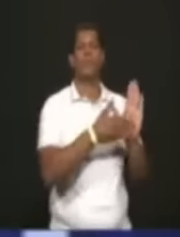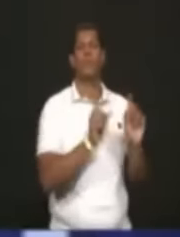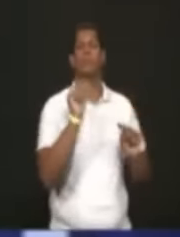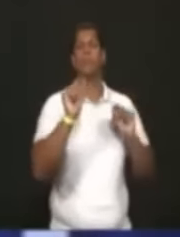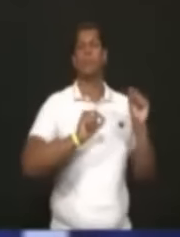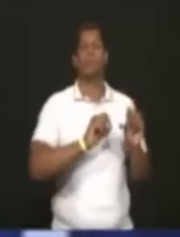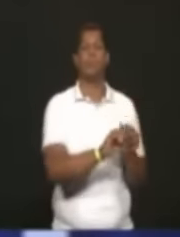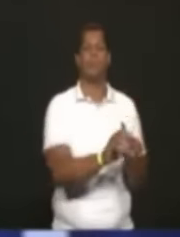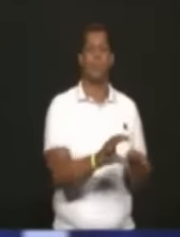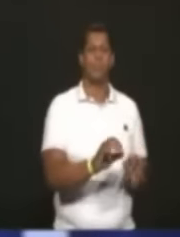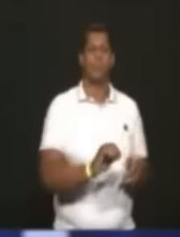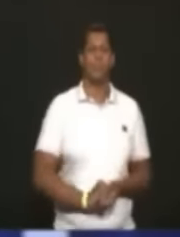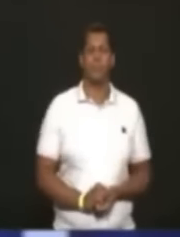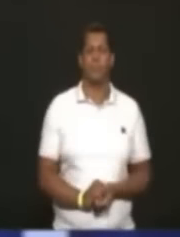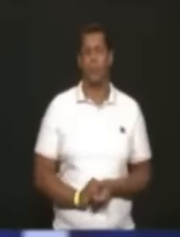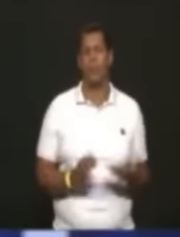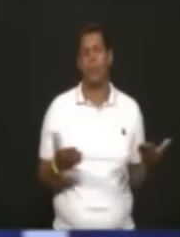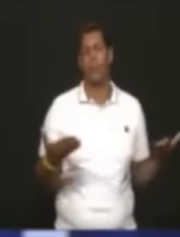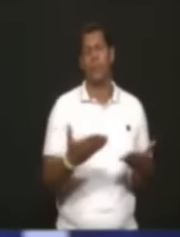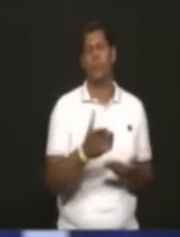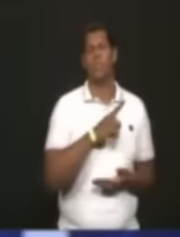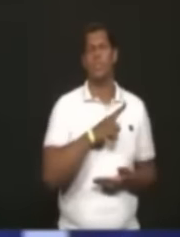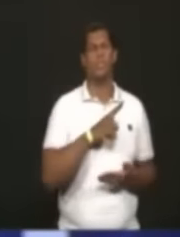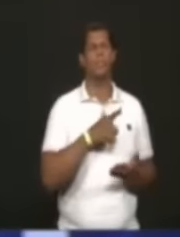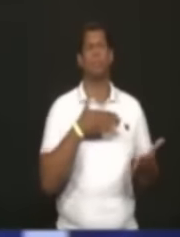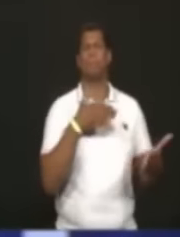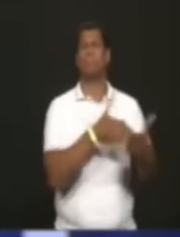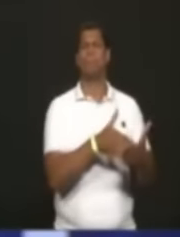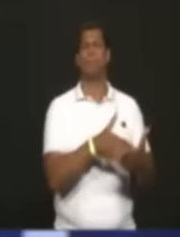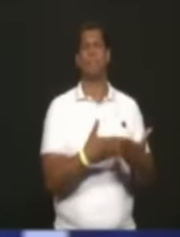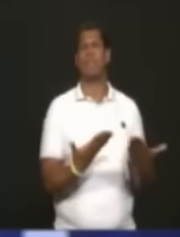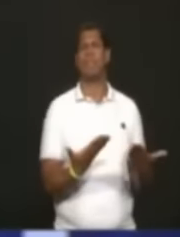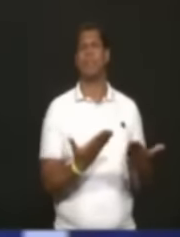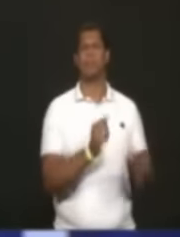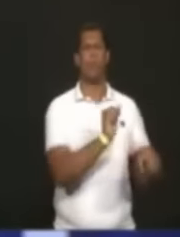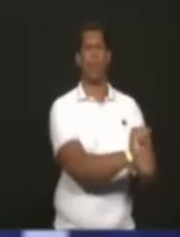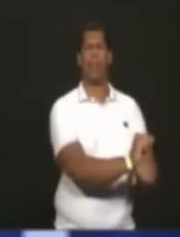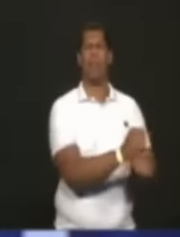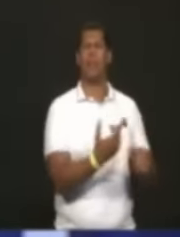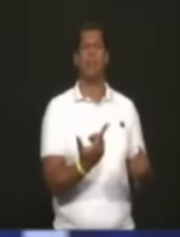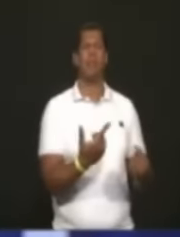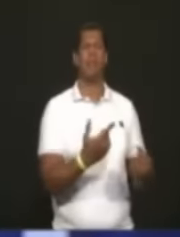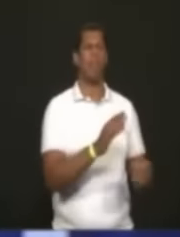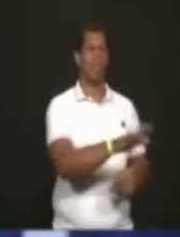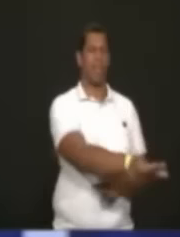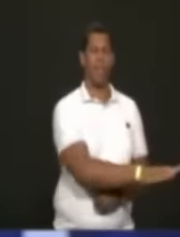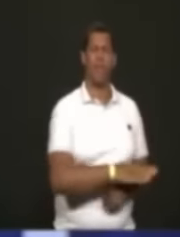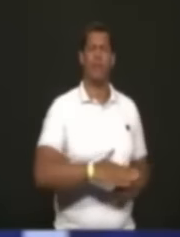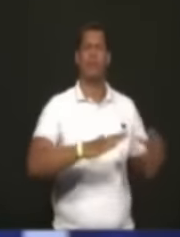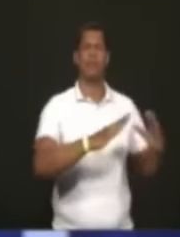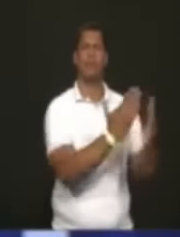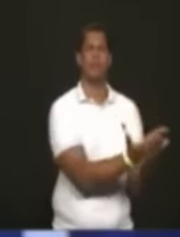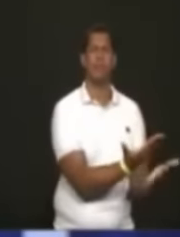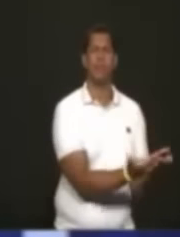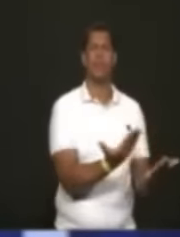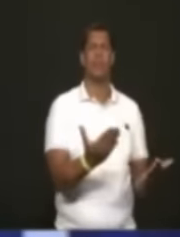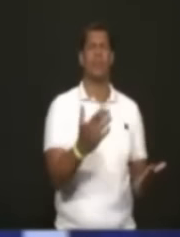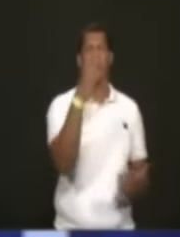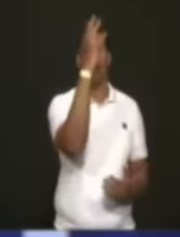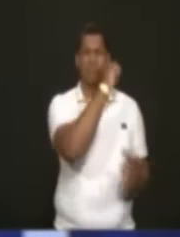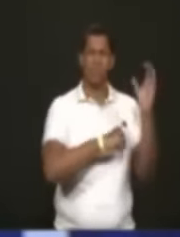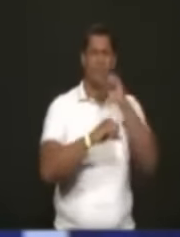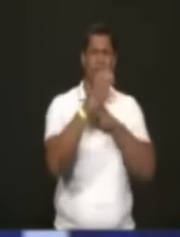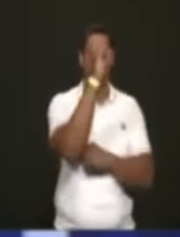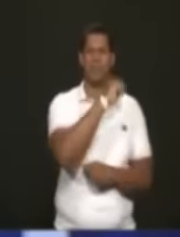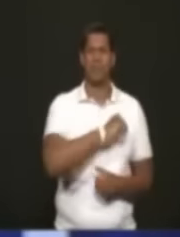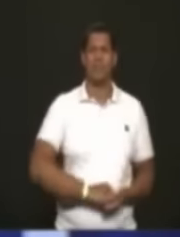educação, gente. Hoje, chega das nossas crianças nas escolas aprendendo ideologia de gênero, aprendendo a ser